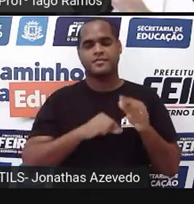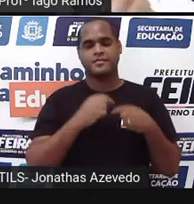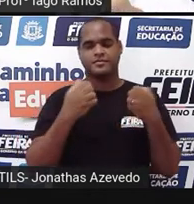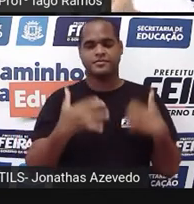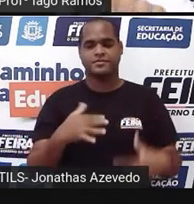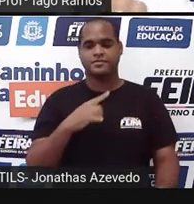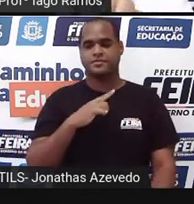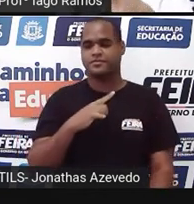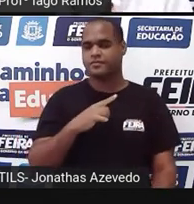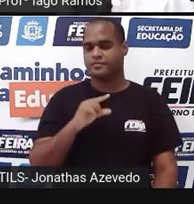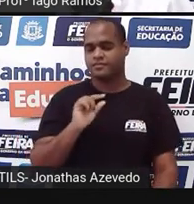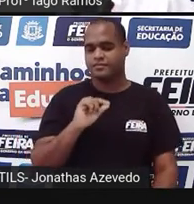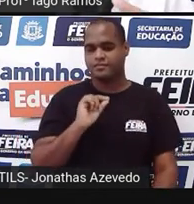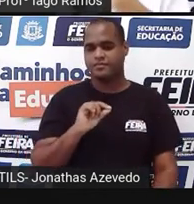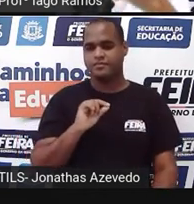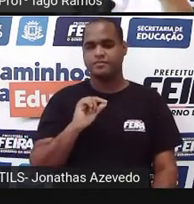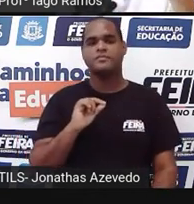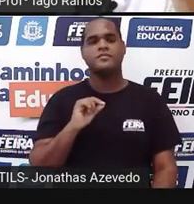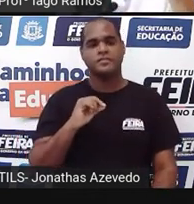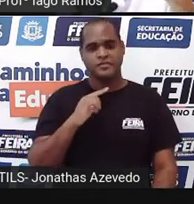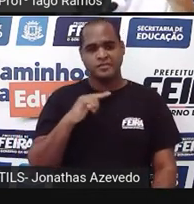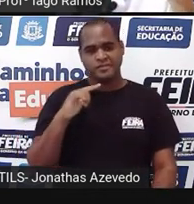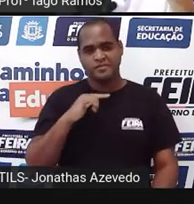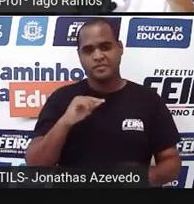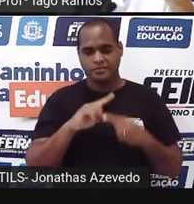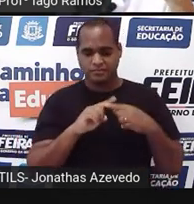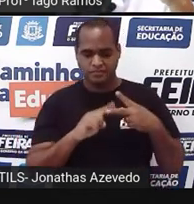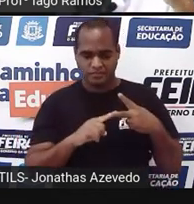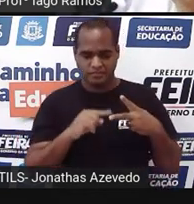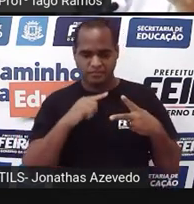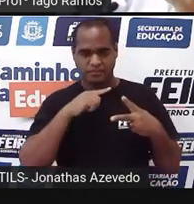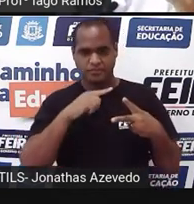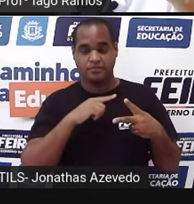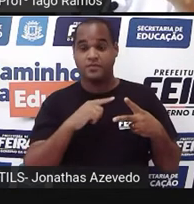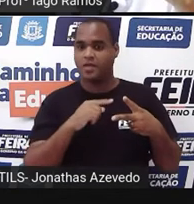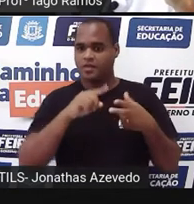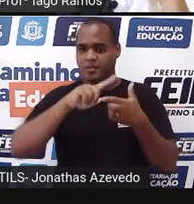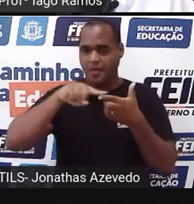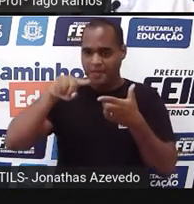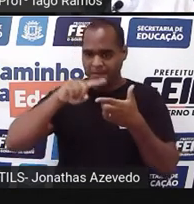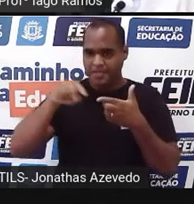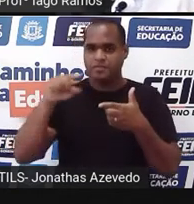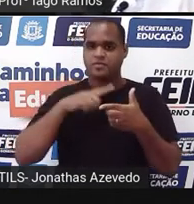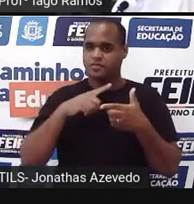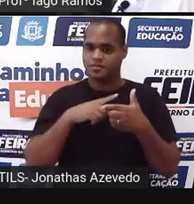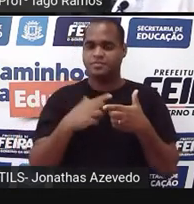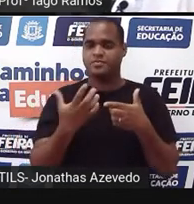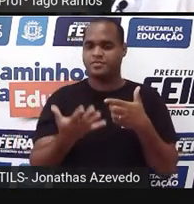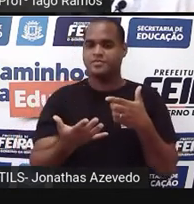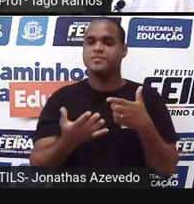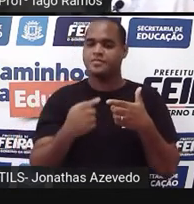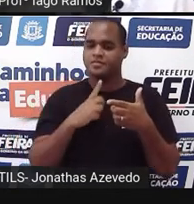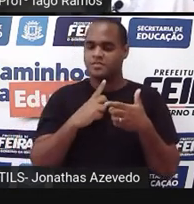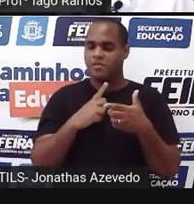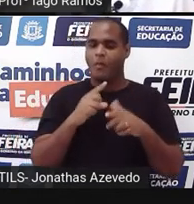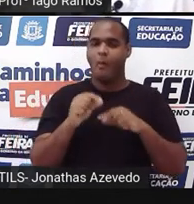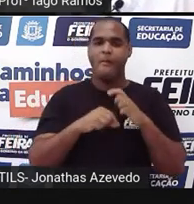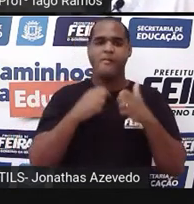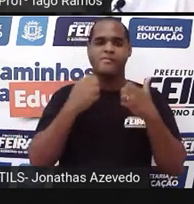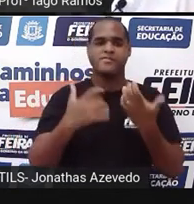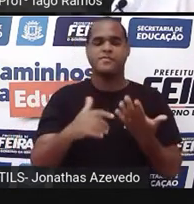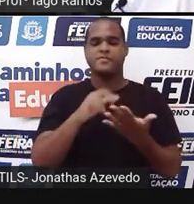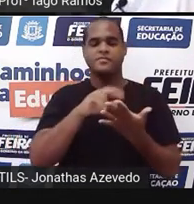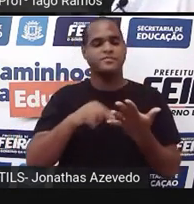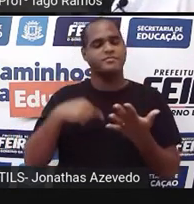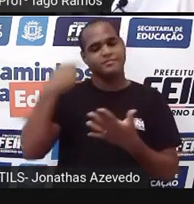incógnitas são aquelas duas equações que a gente achou no problema tá bom tá ali o sistema a gente coloca ali dentro das chaves